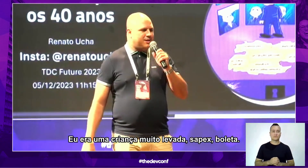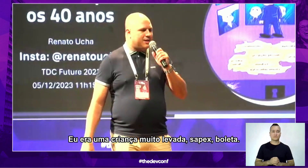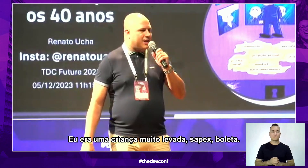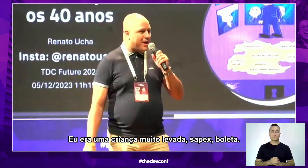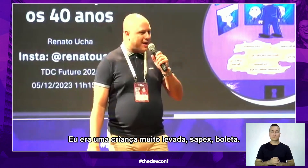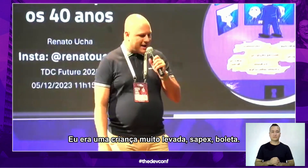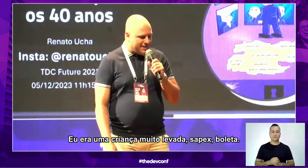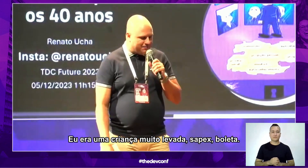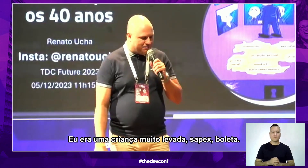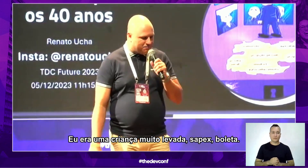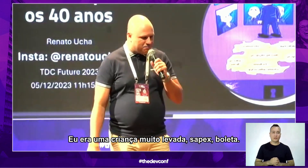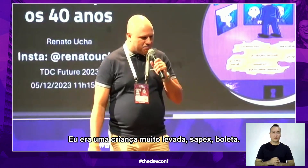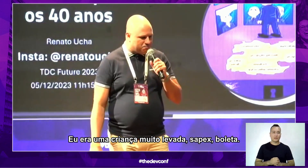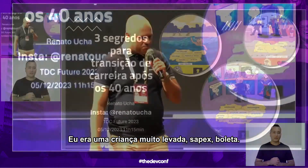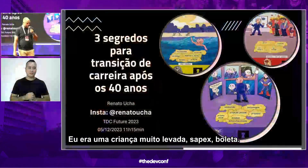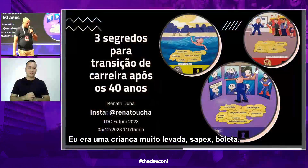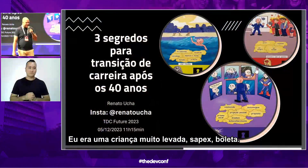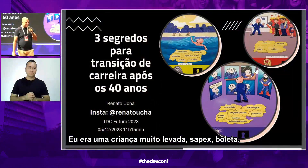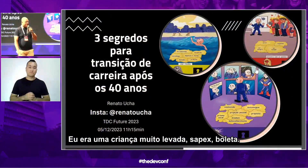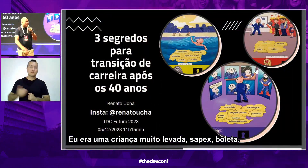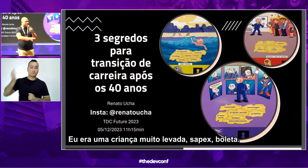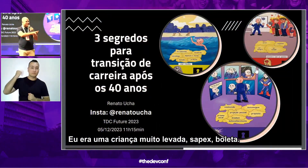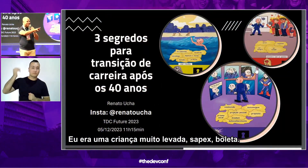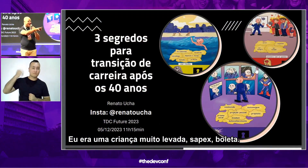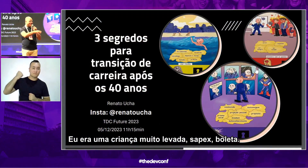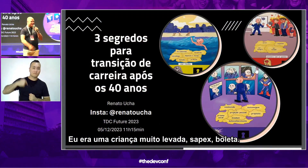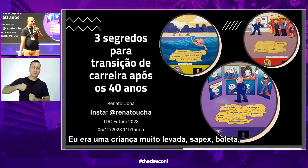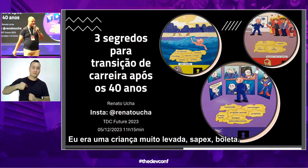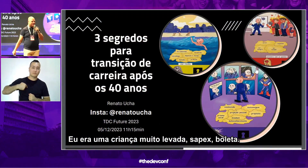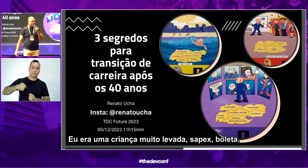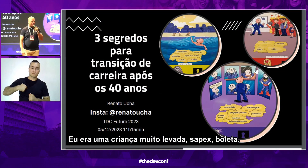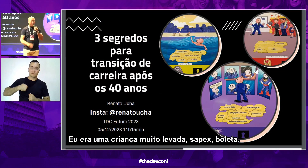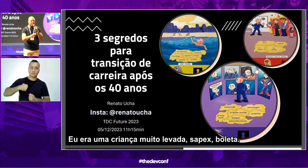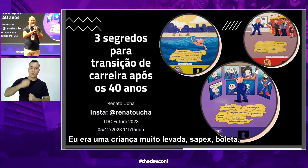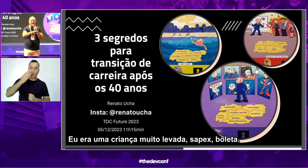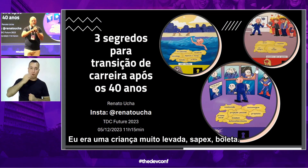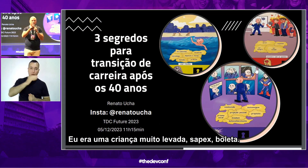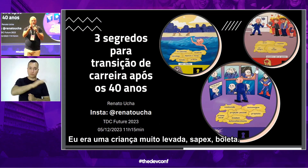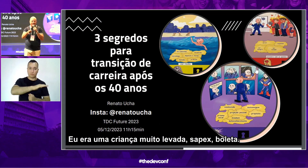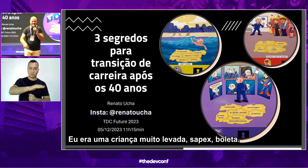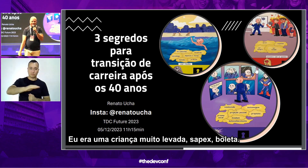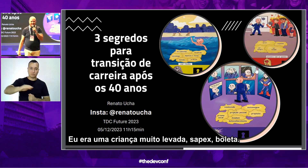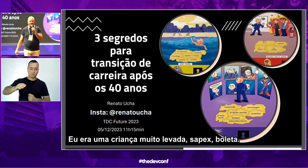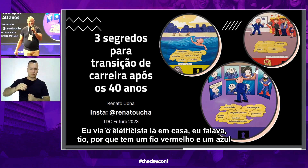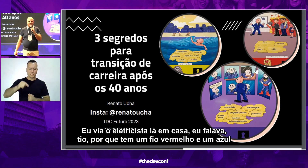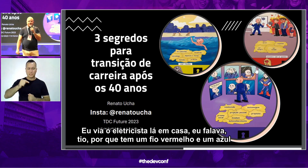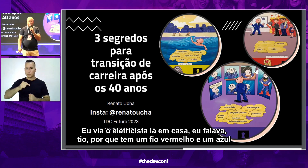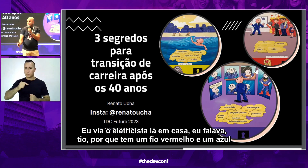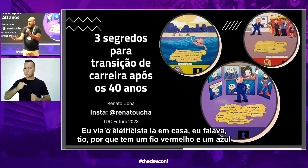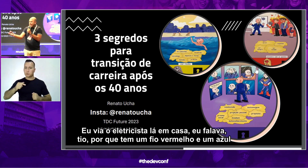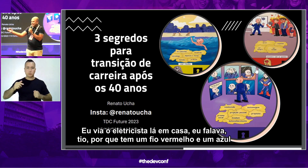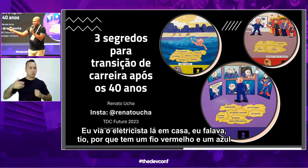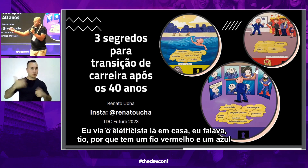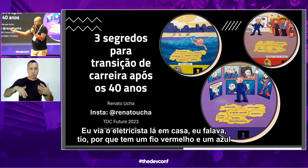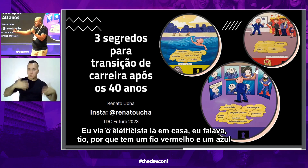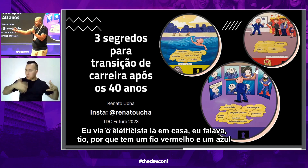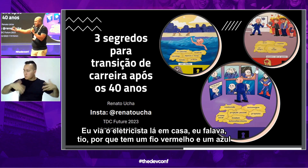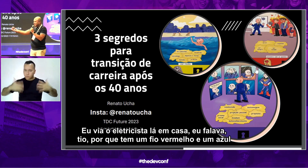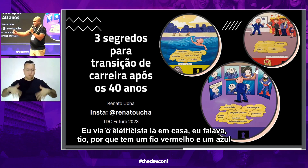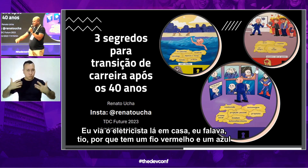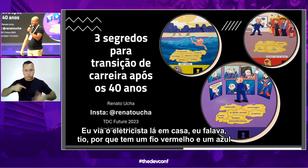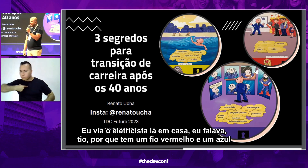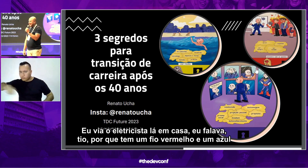Eu era uma criança muito levada. Sapex, poleta. Eu via o